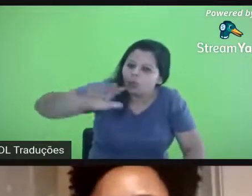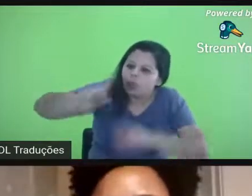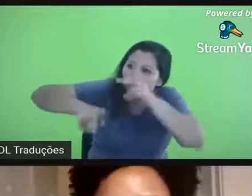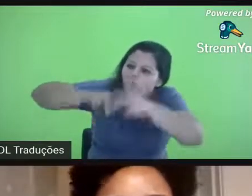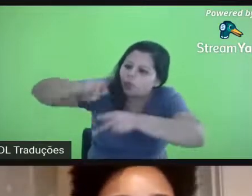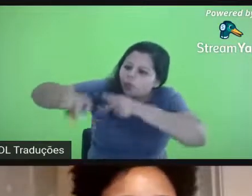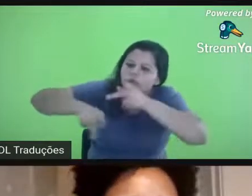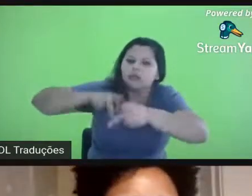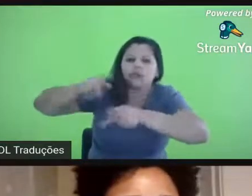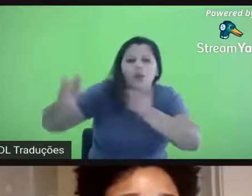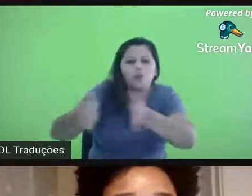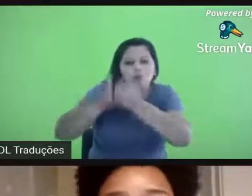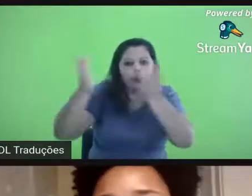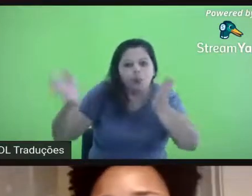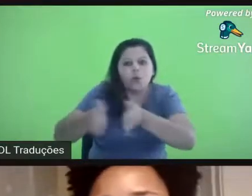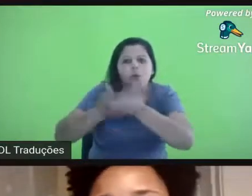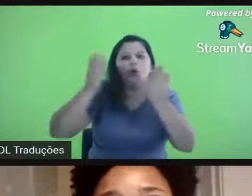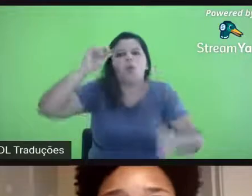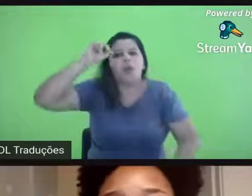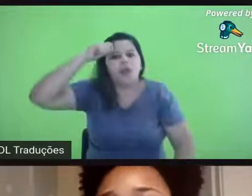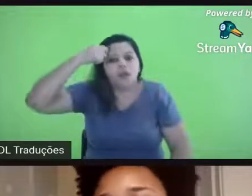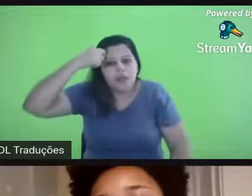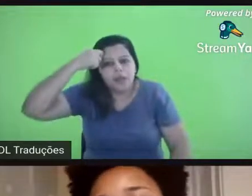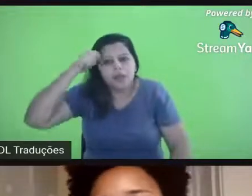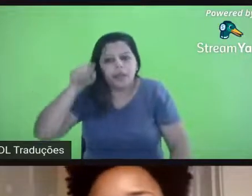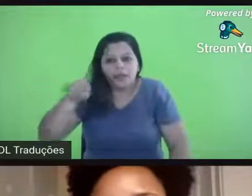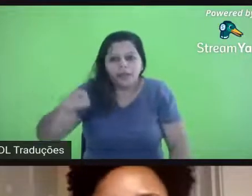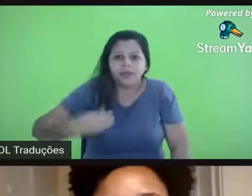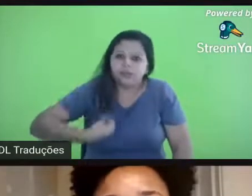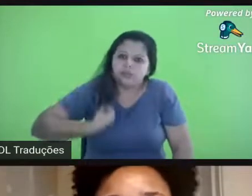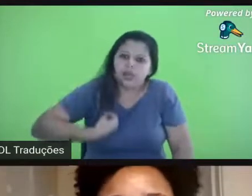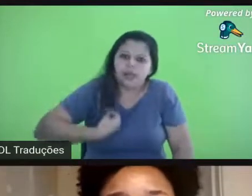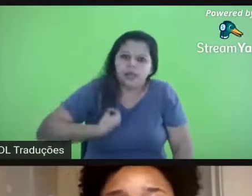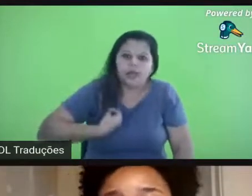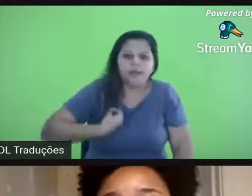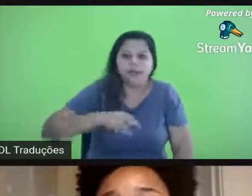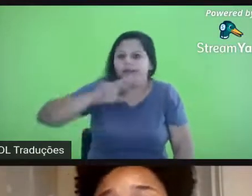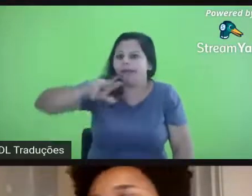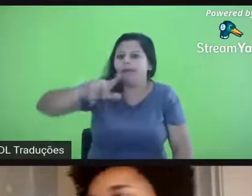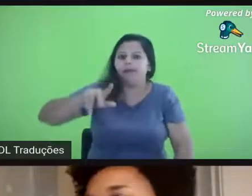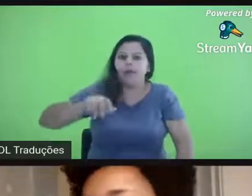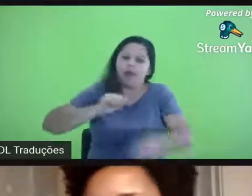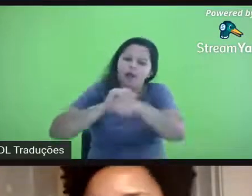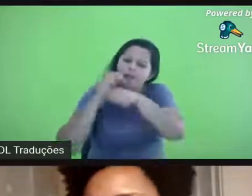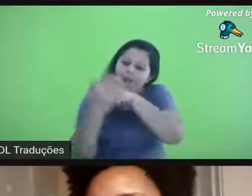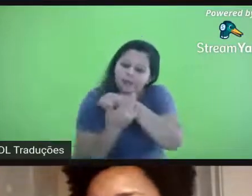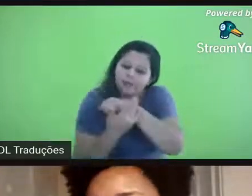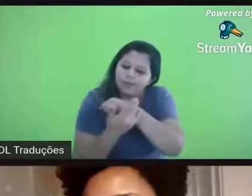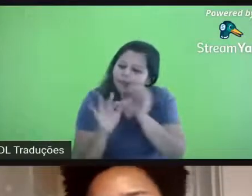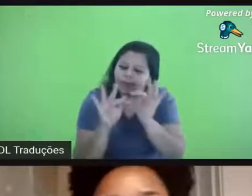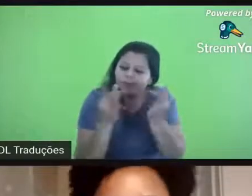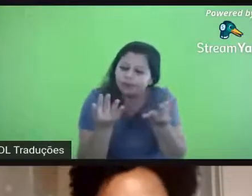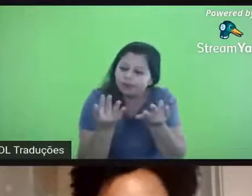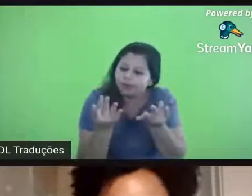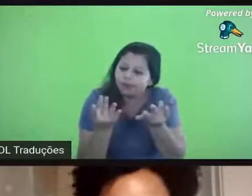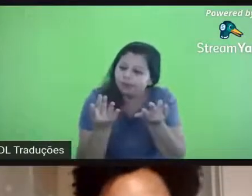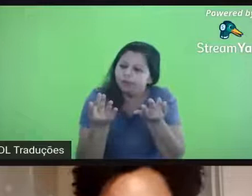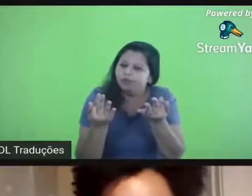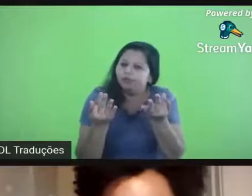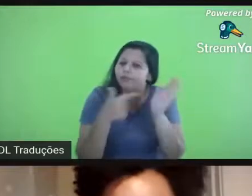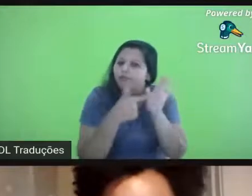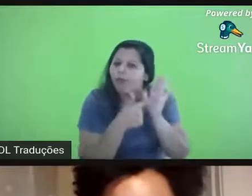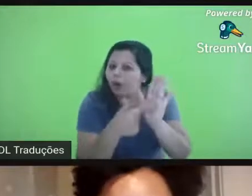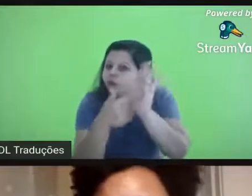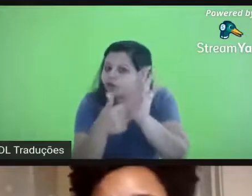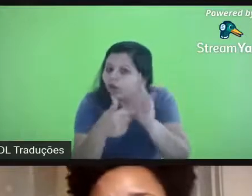existe, né? E que está aí e que não é simplesmente uma pandemia que vai escancarar que essa, né, essa